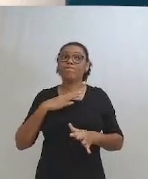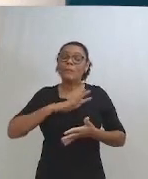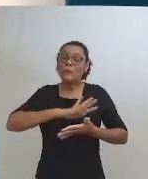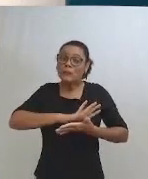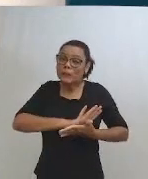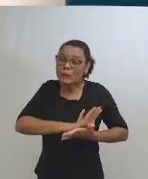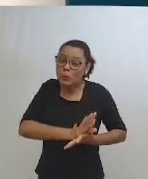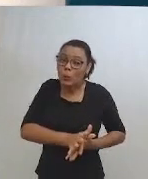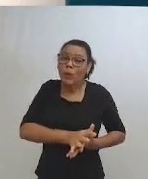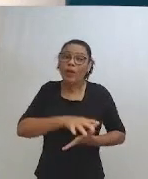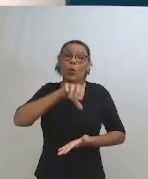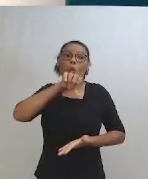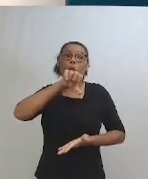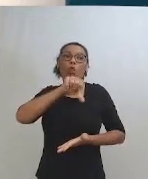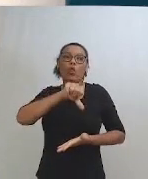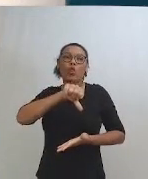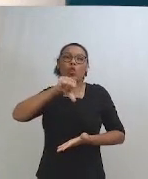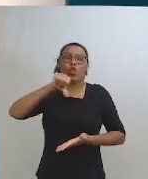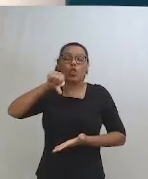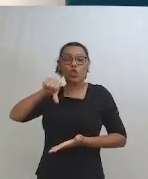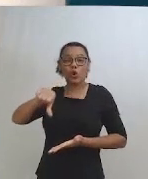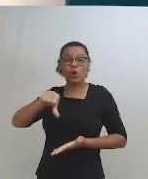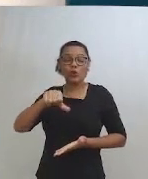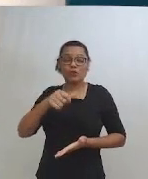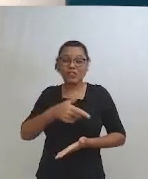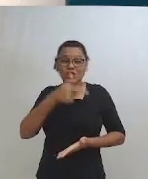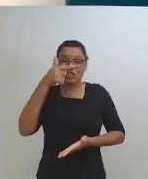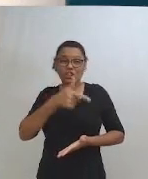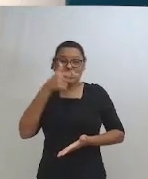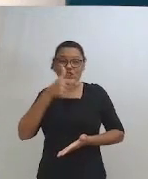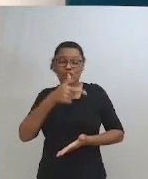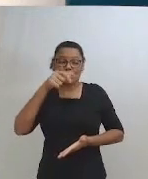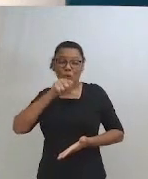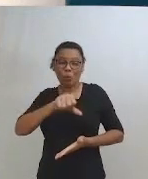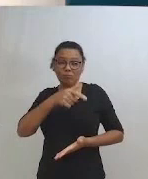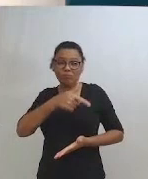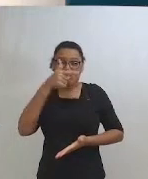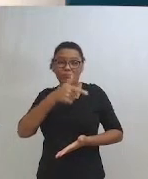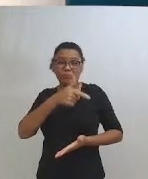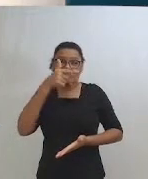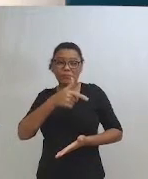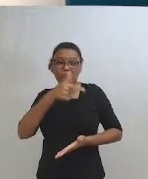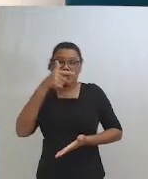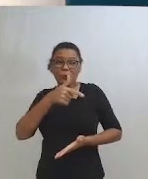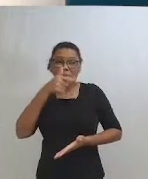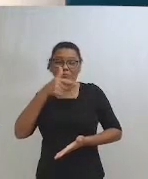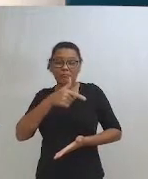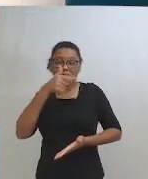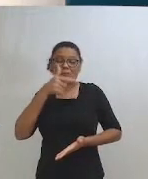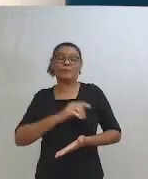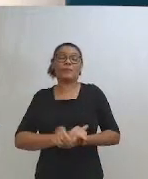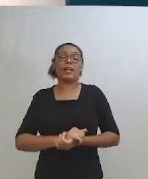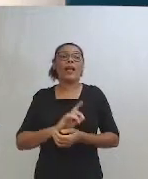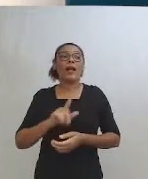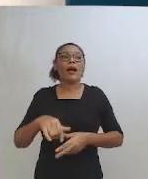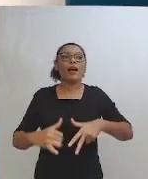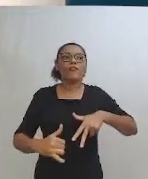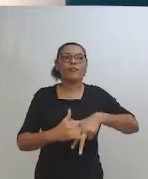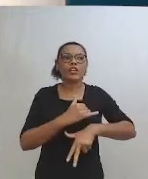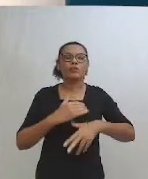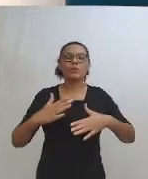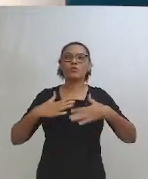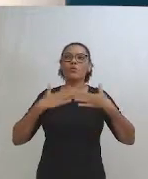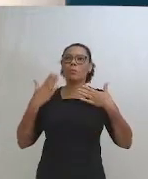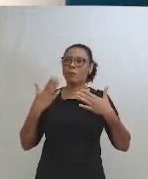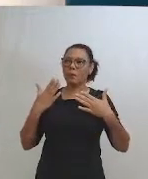tiros, as duas vítimas, inclusive a vítima, se mostrou até surpreso, porque um dos